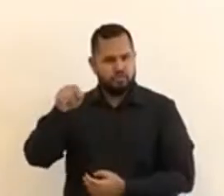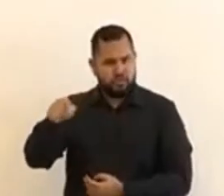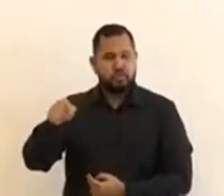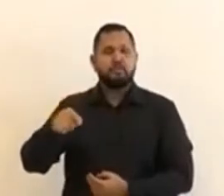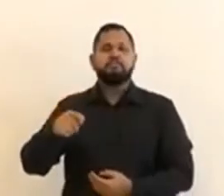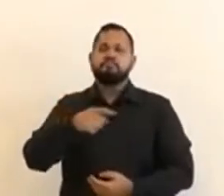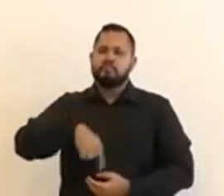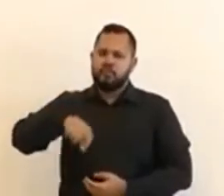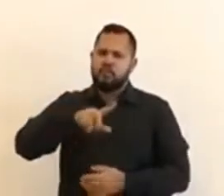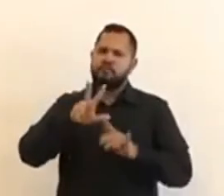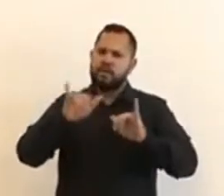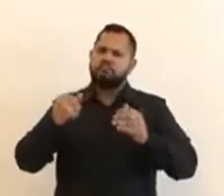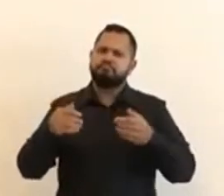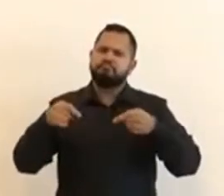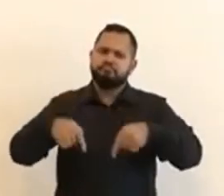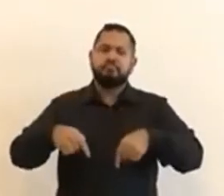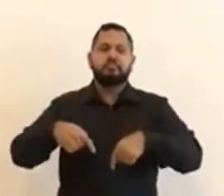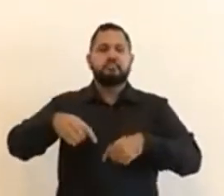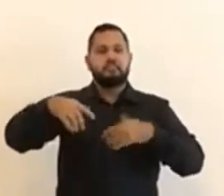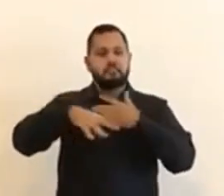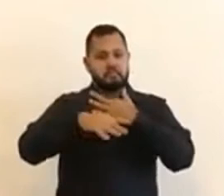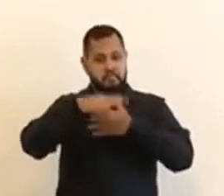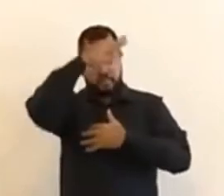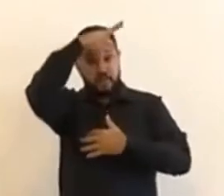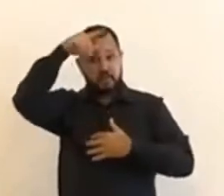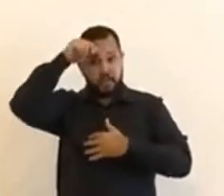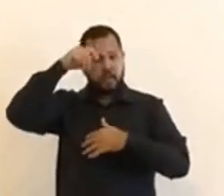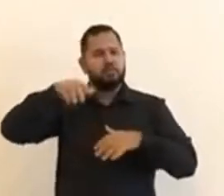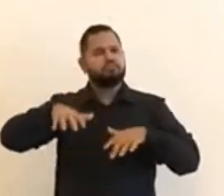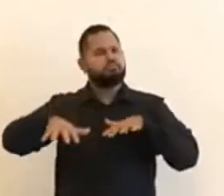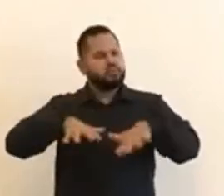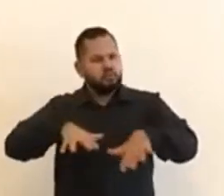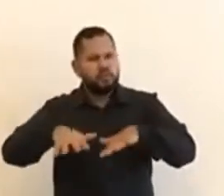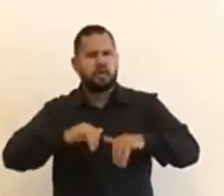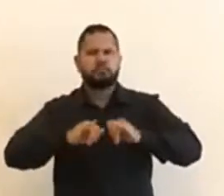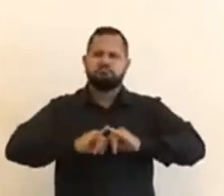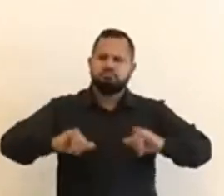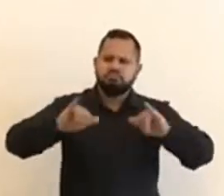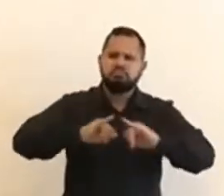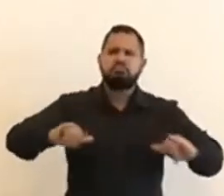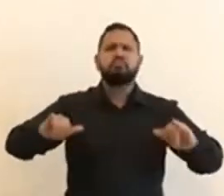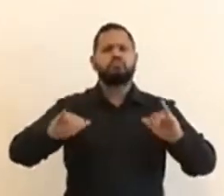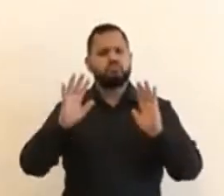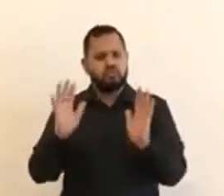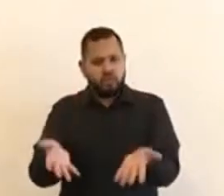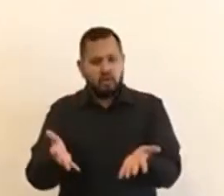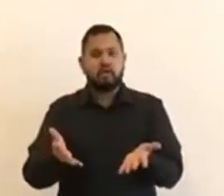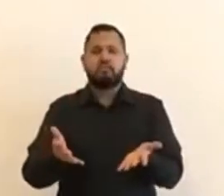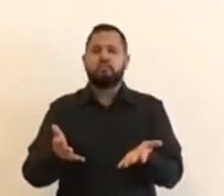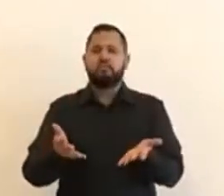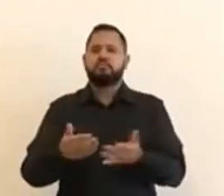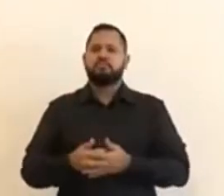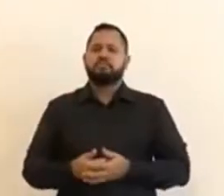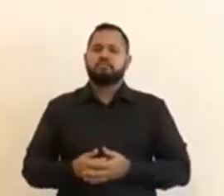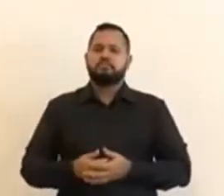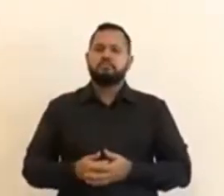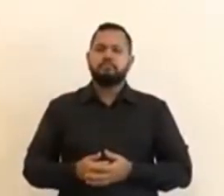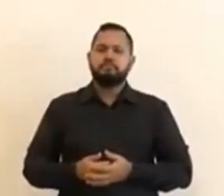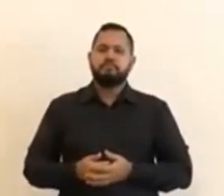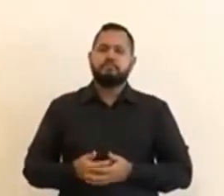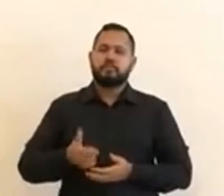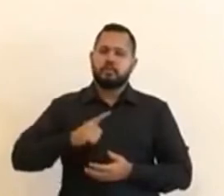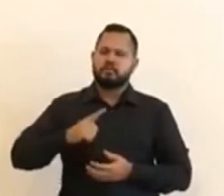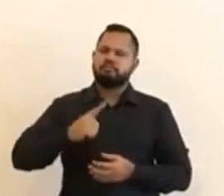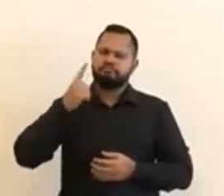Vamos fazer aqui na cidade de Manaus um grande movimento, já estamos fazendo. Nós temos aqui